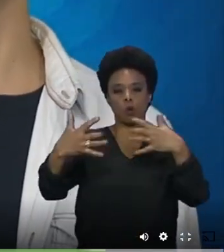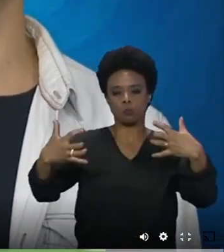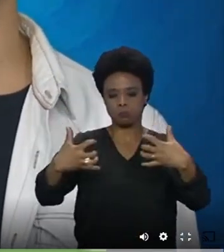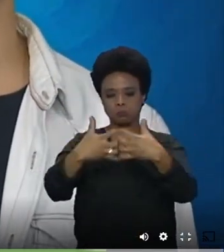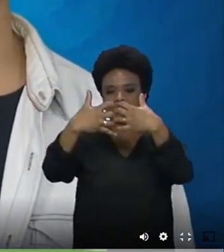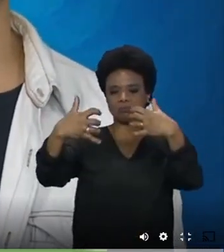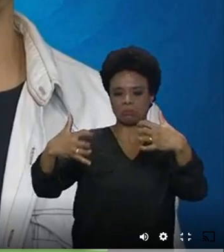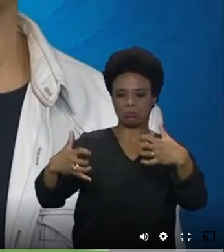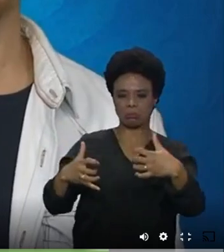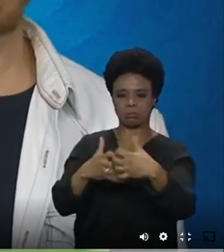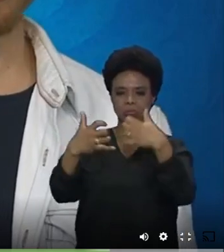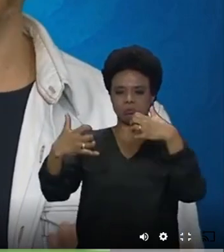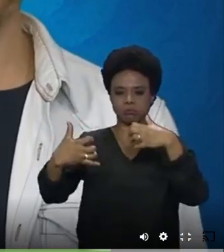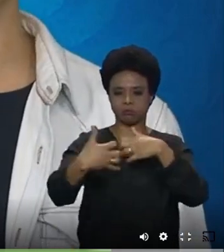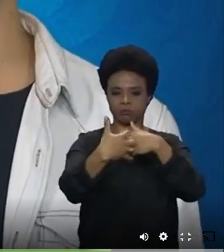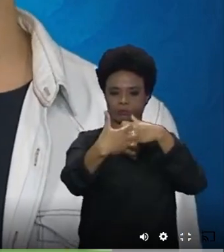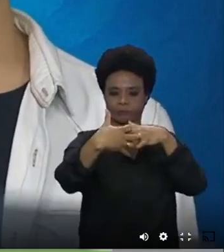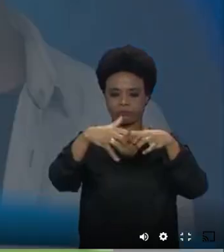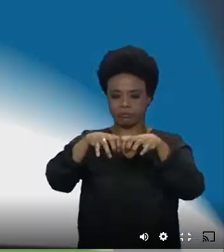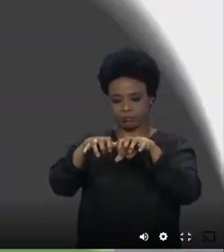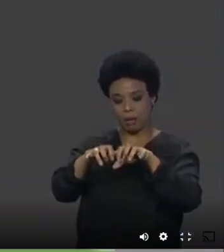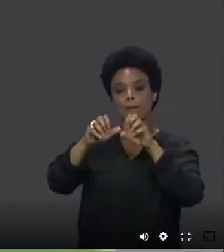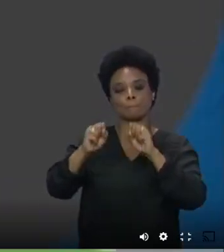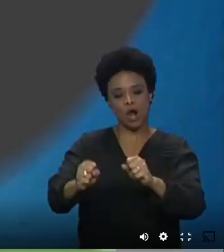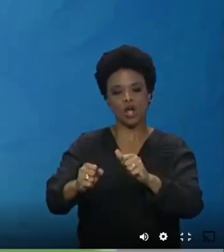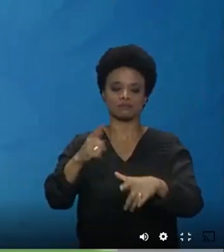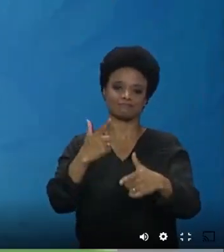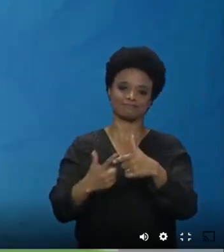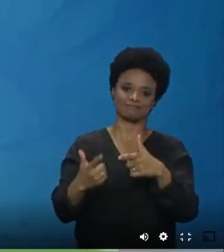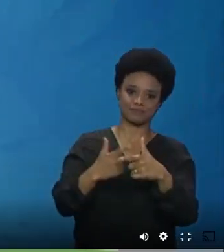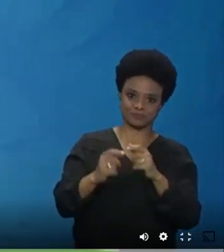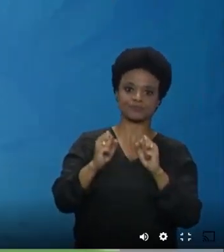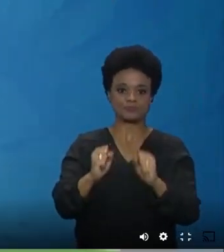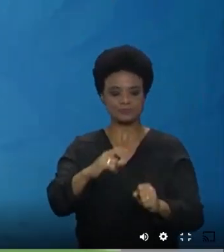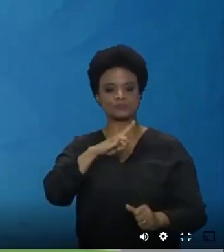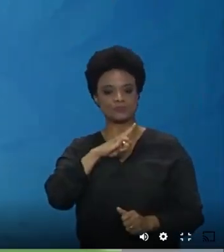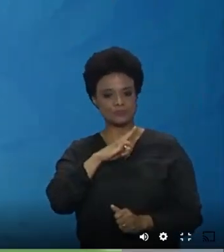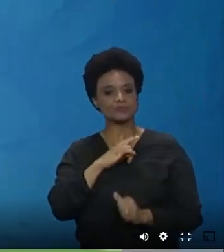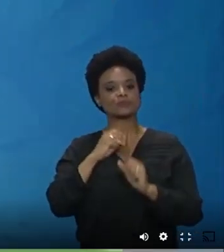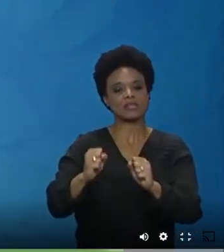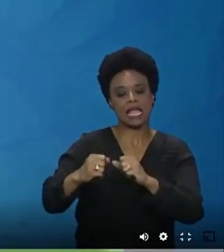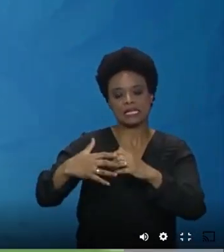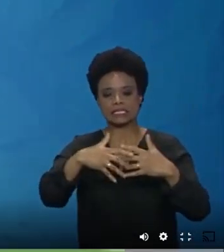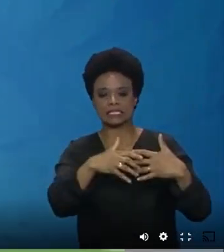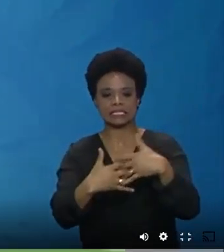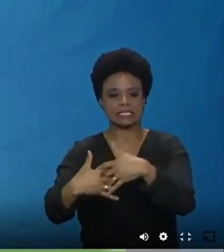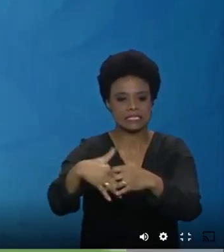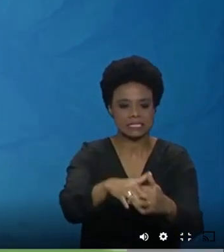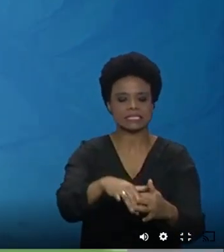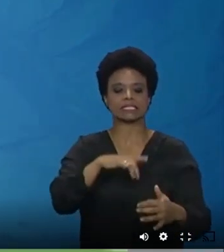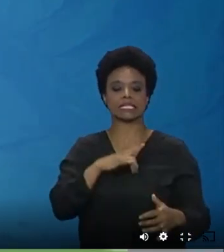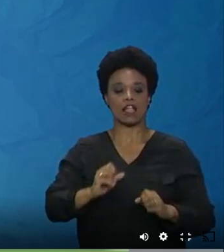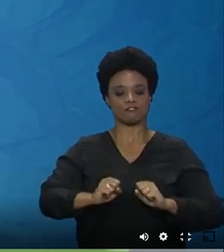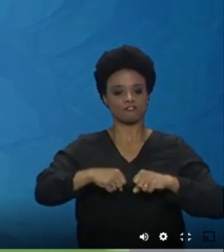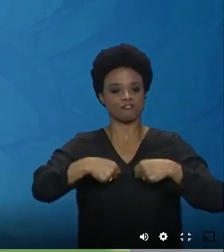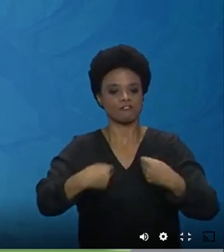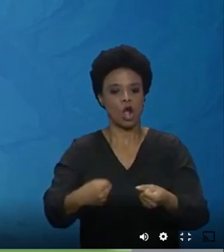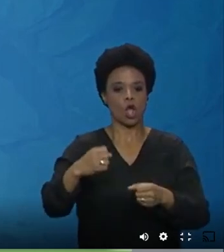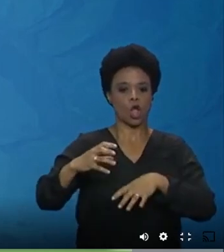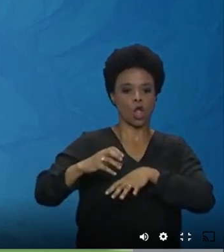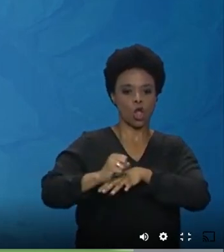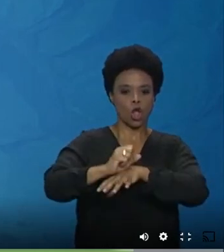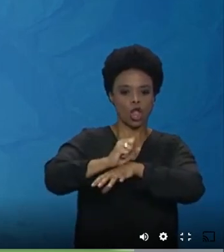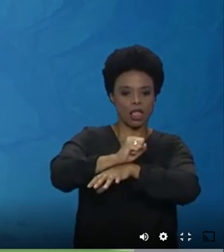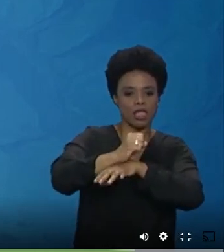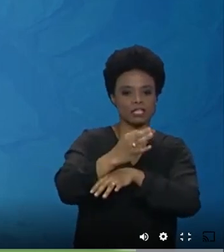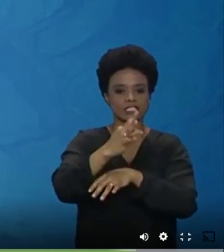ordem cronológica das rochas pode sofrer perturbação. As rochas podem sofrer distorção por esforços compressivos, tensionais